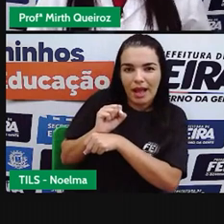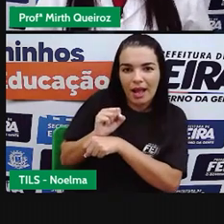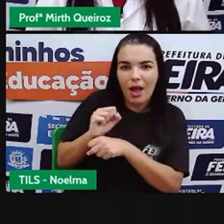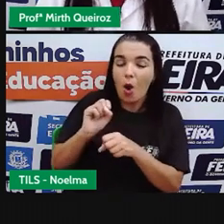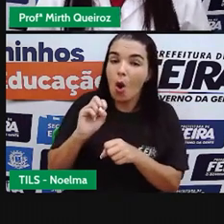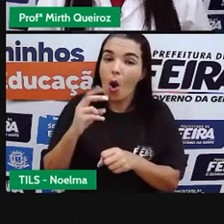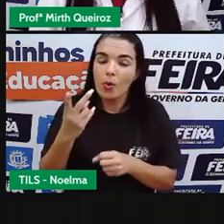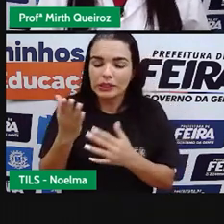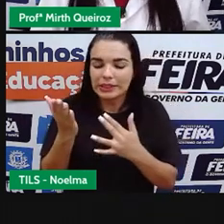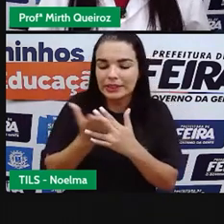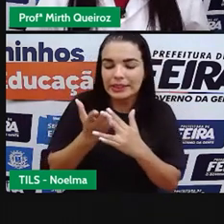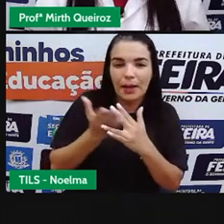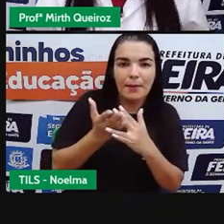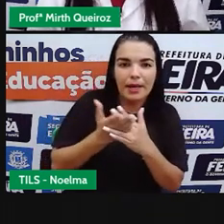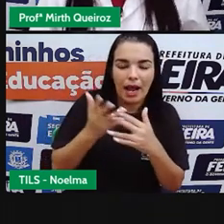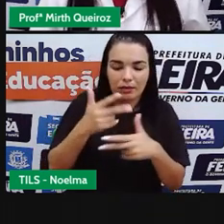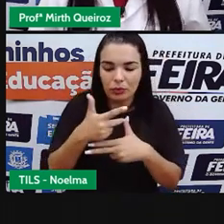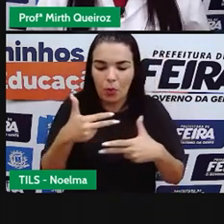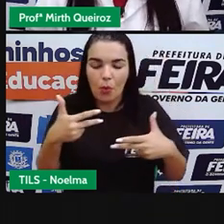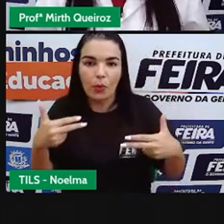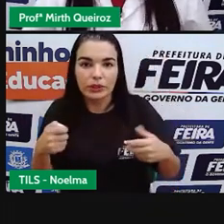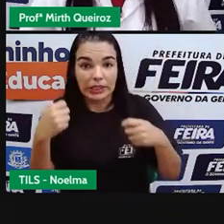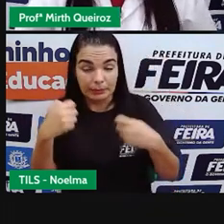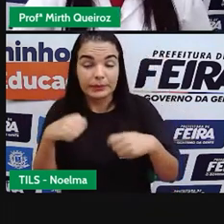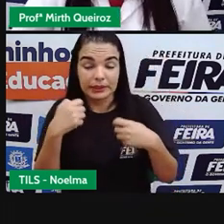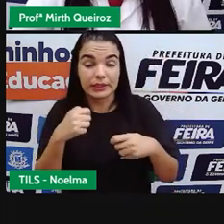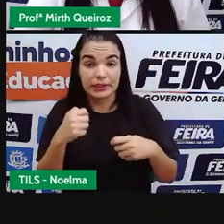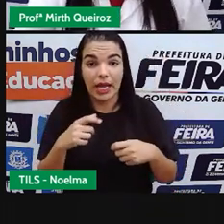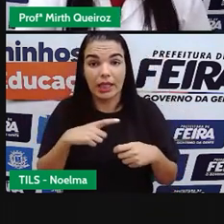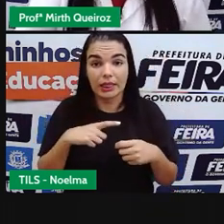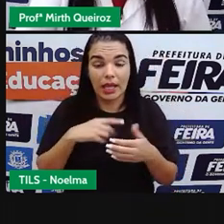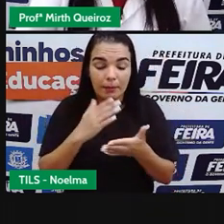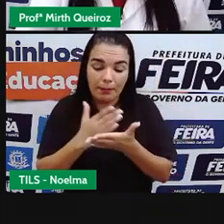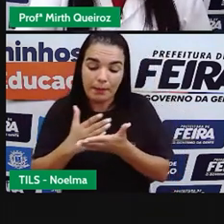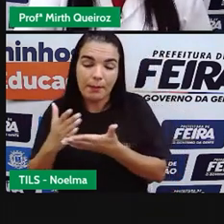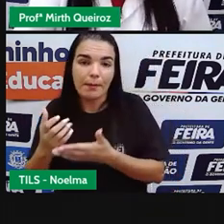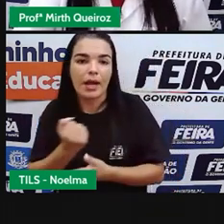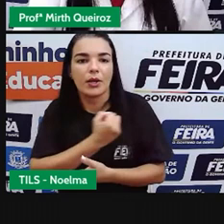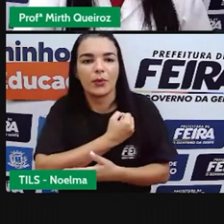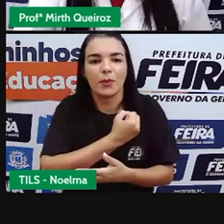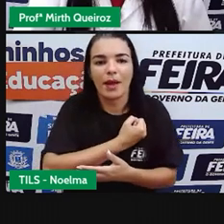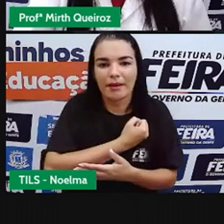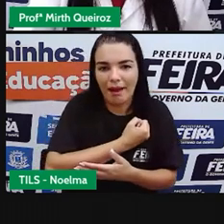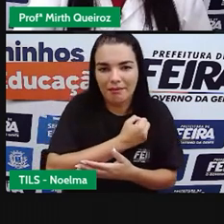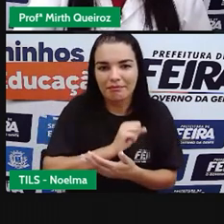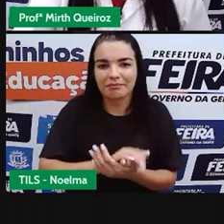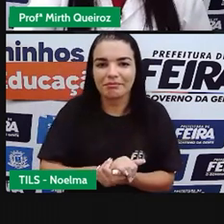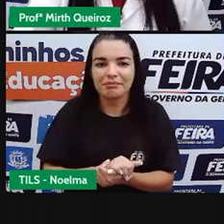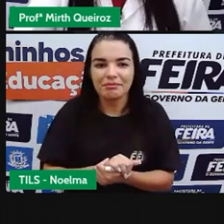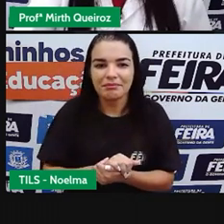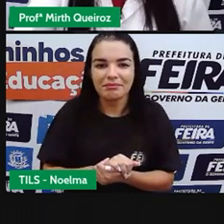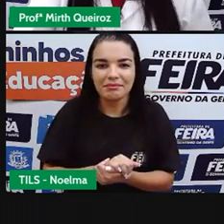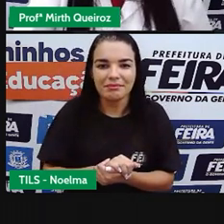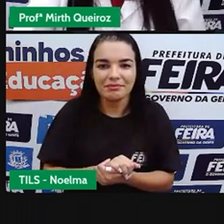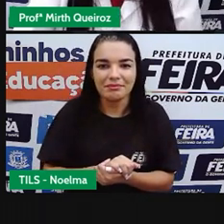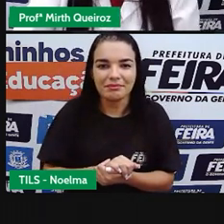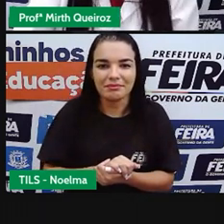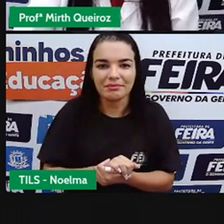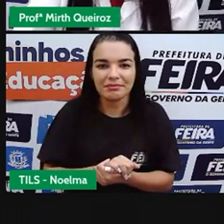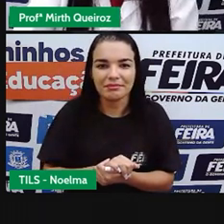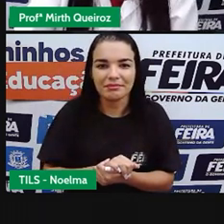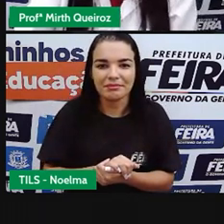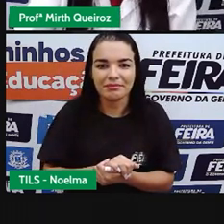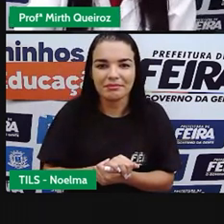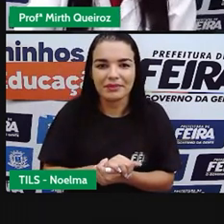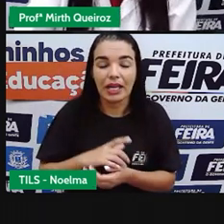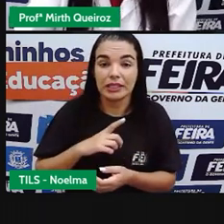ou para separar elementos, caso a gente venha a enumerar ele aí em uma frase, certo?